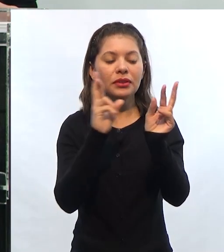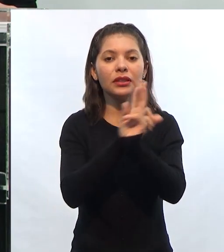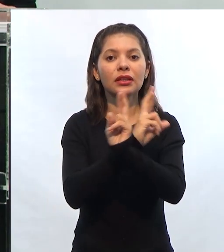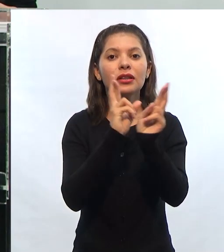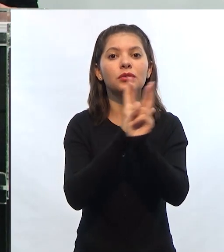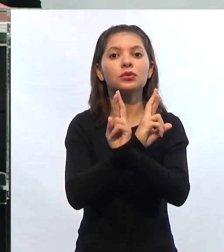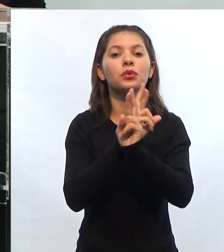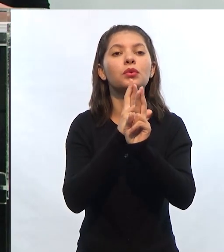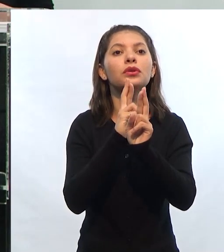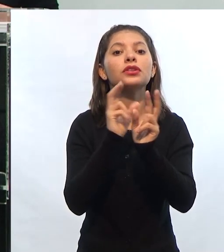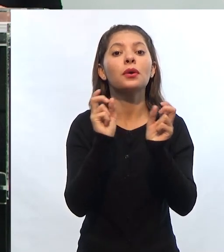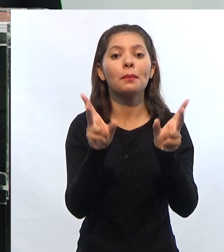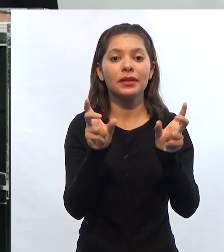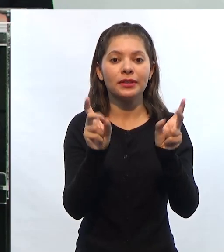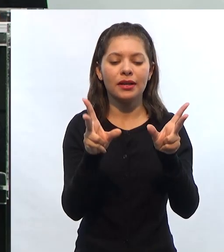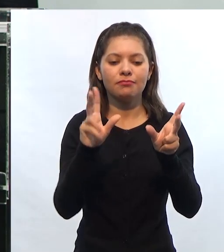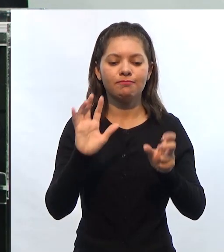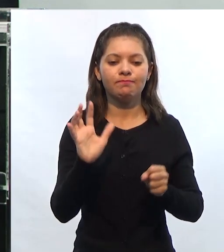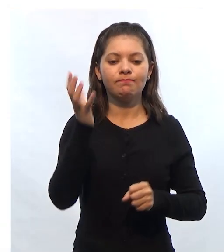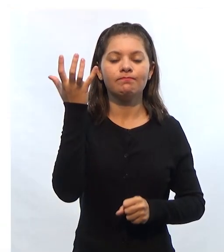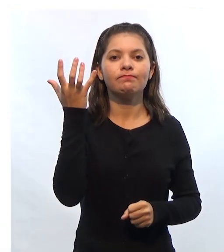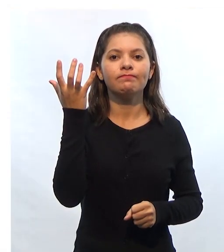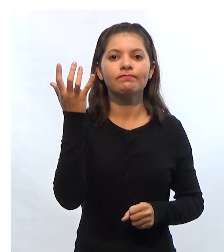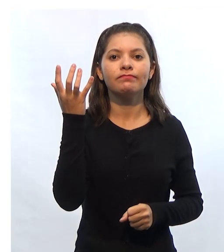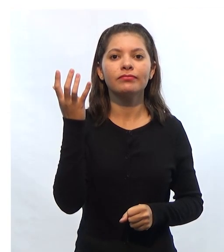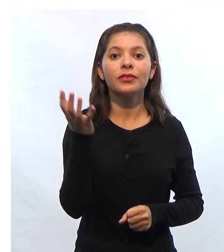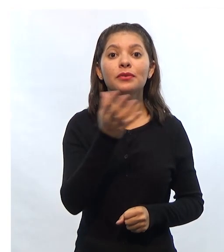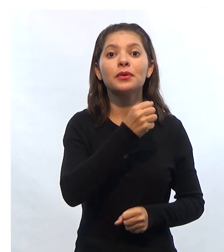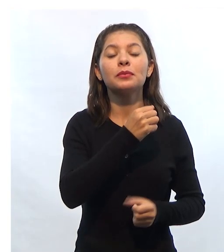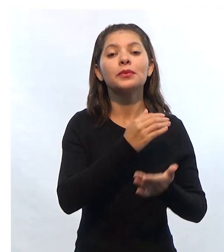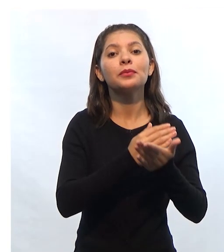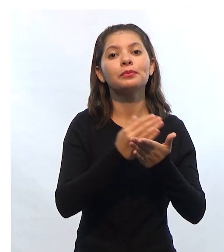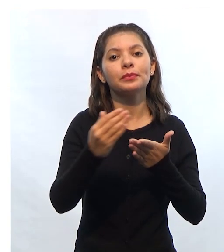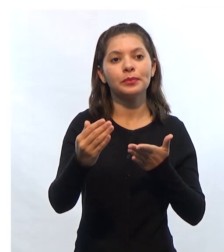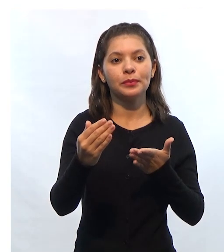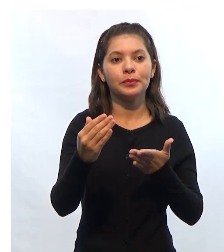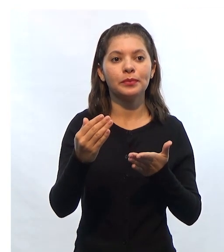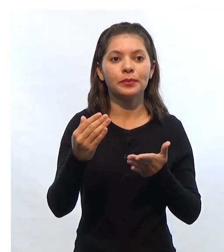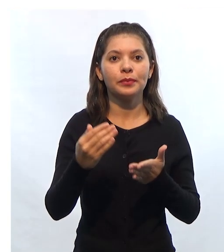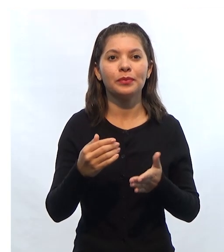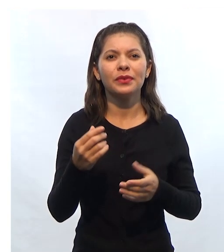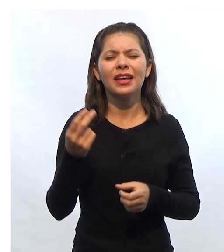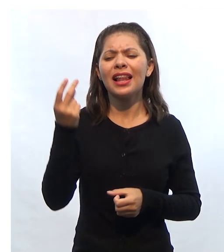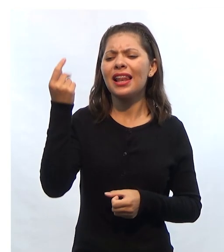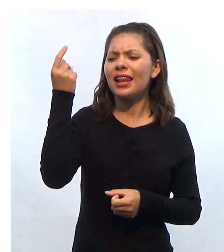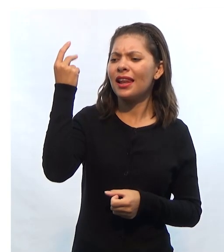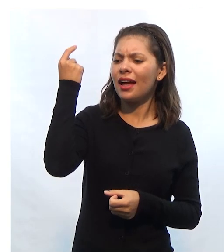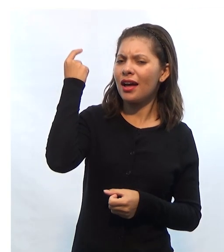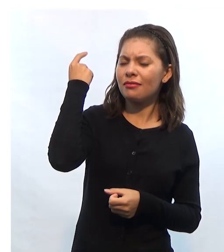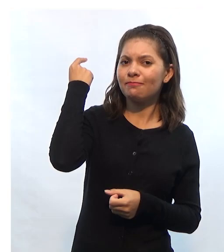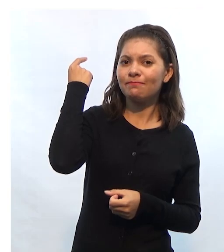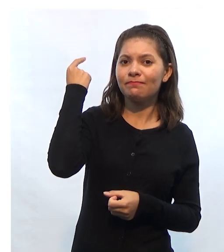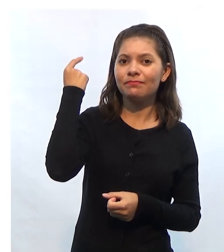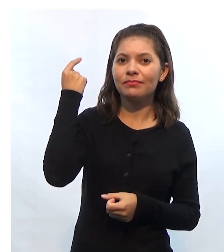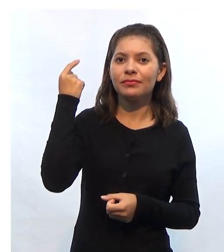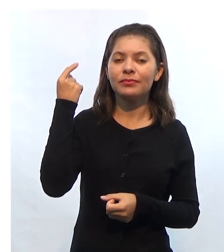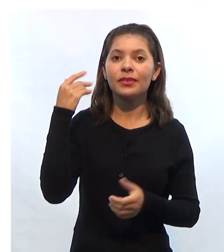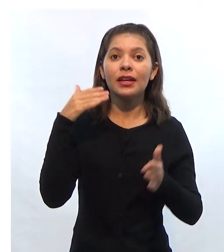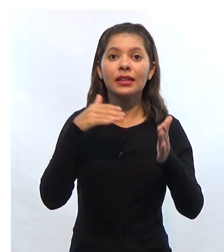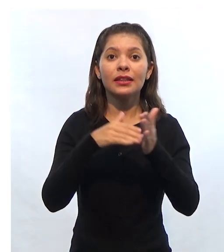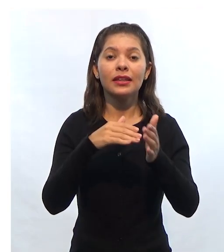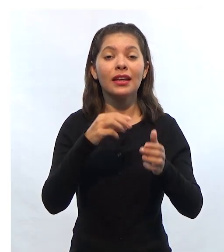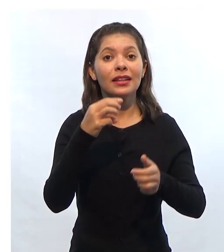relações comerciais possam acontecer. Então vamos começar lá nos primórdios, né, até